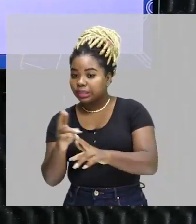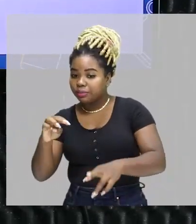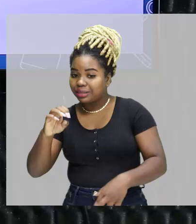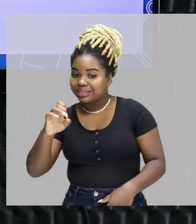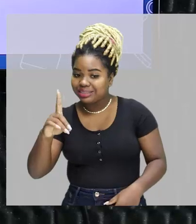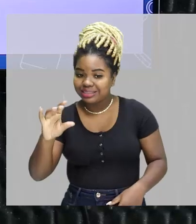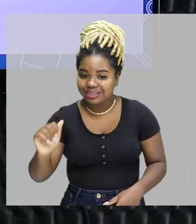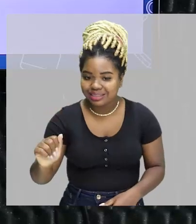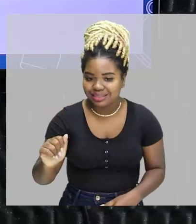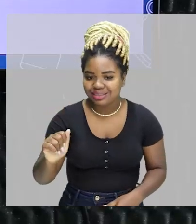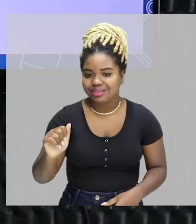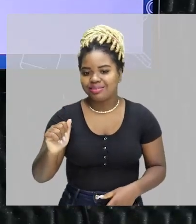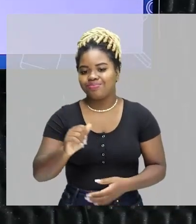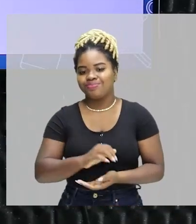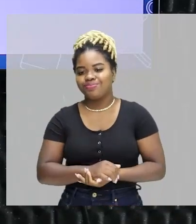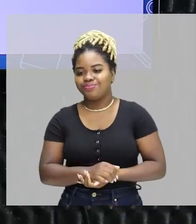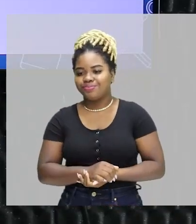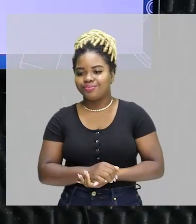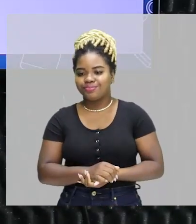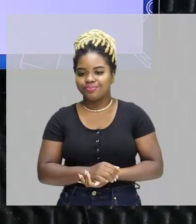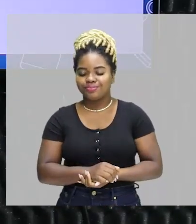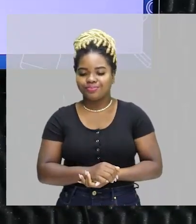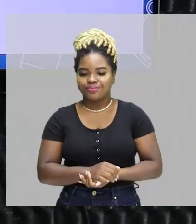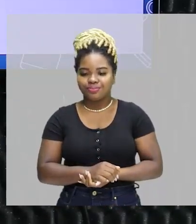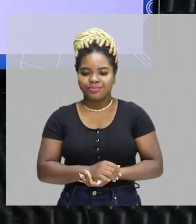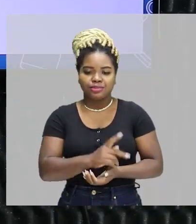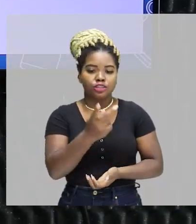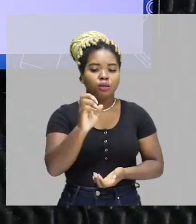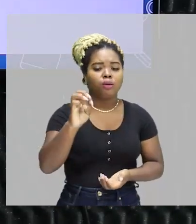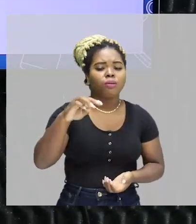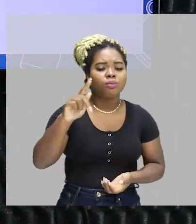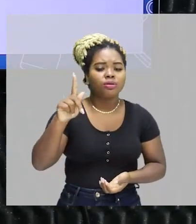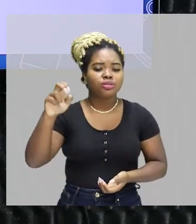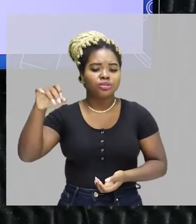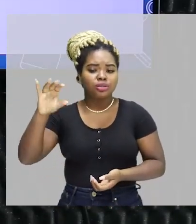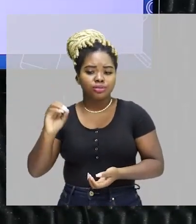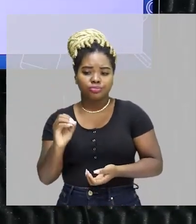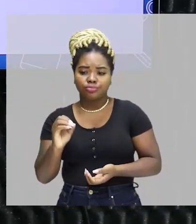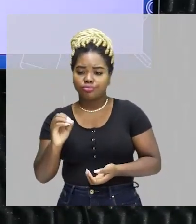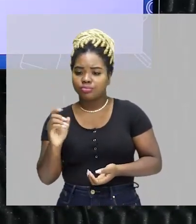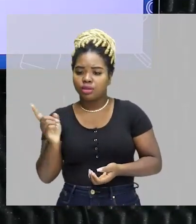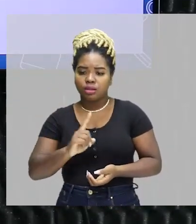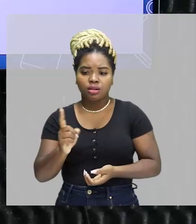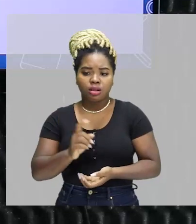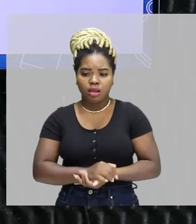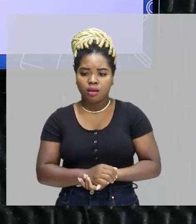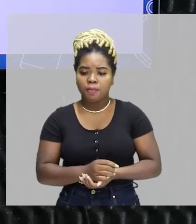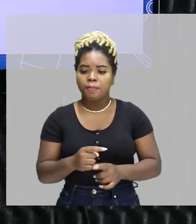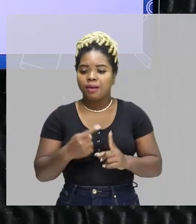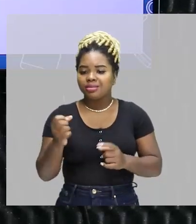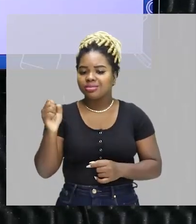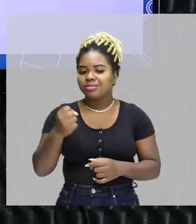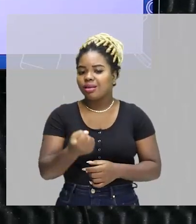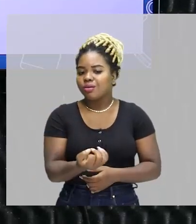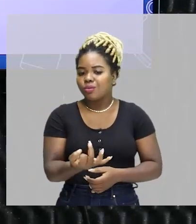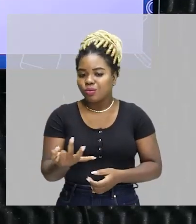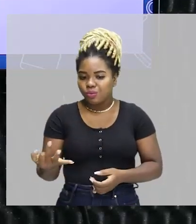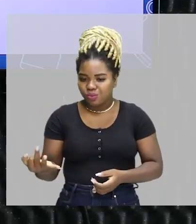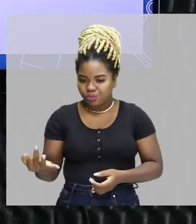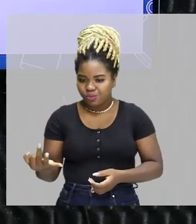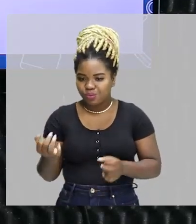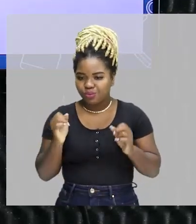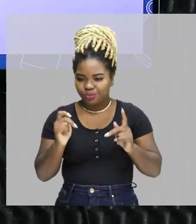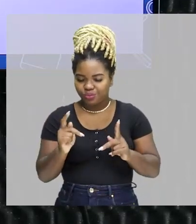medidas, a aferições. Não é a homogeneidade que se refere a isso, e sim a quantificação.